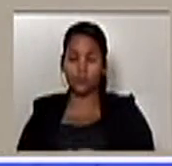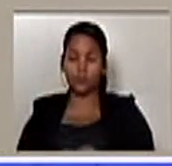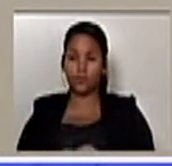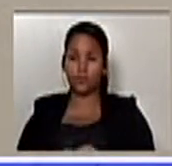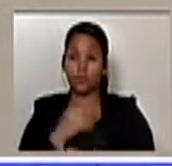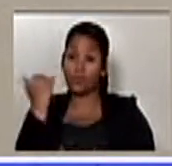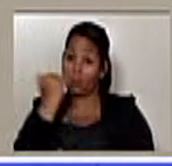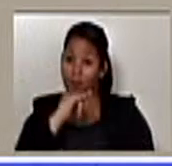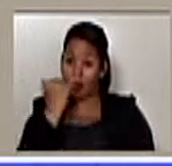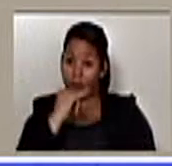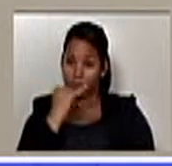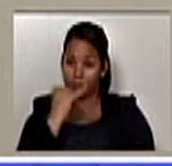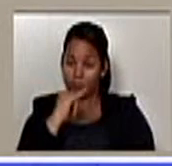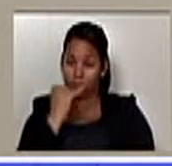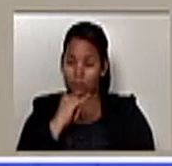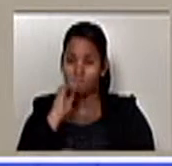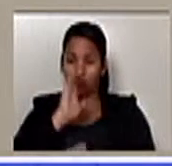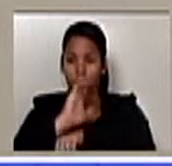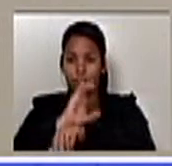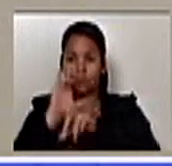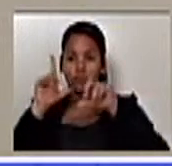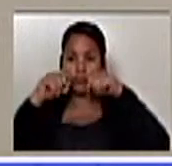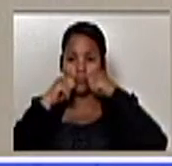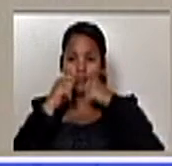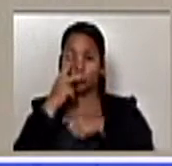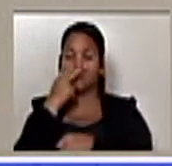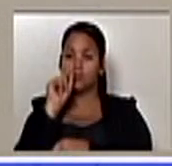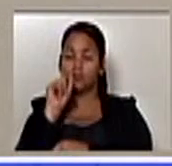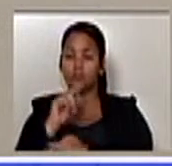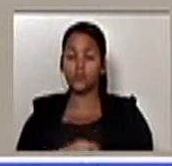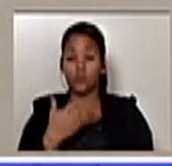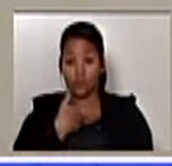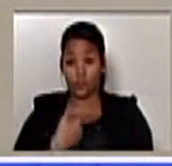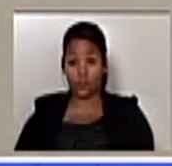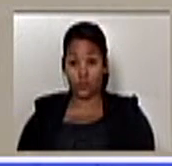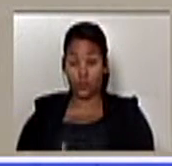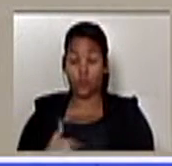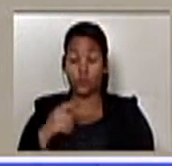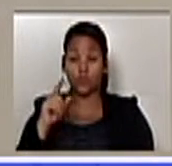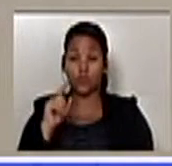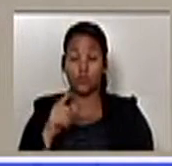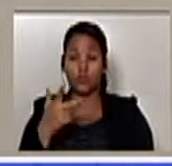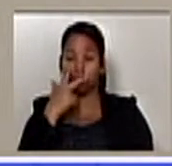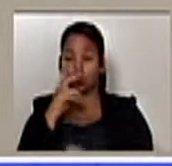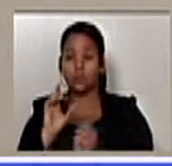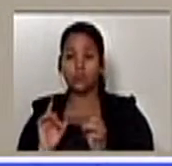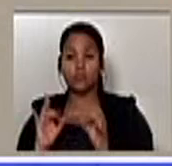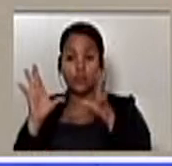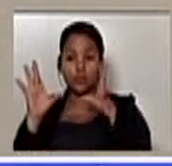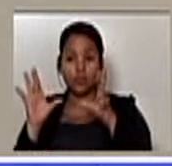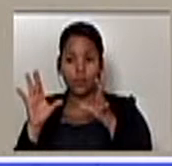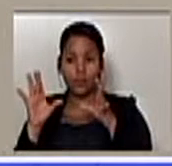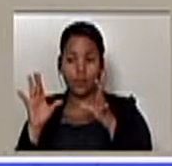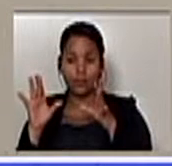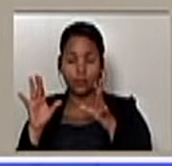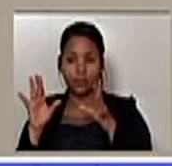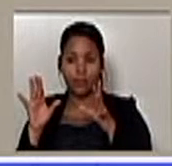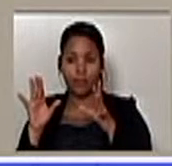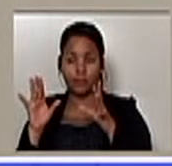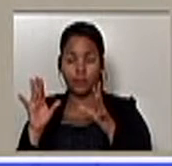a Eletrobras Alagoas estava sendo privatizada pelo governo federal. Então não corre um risco